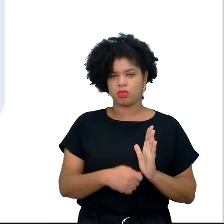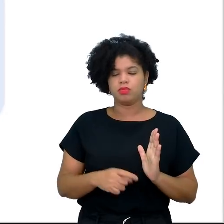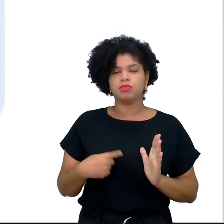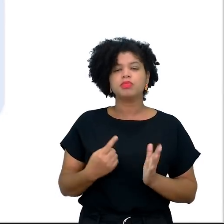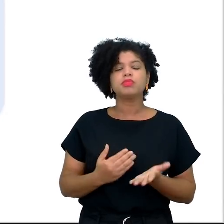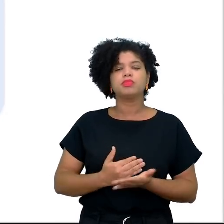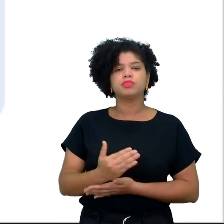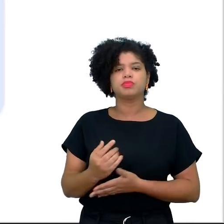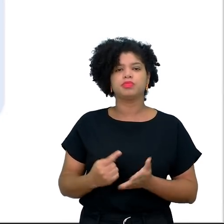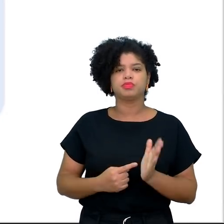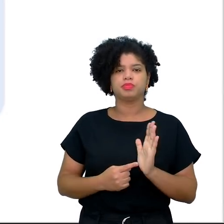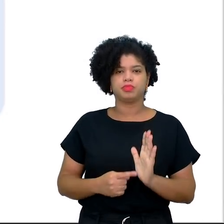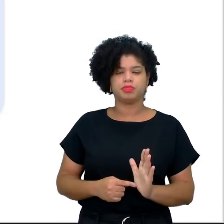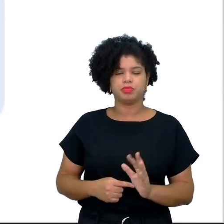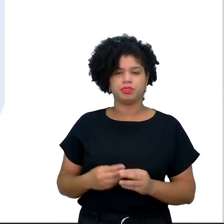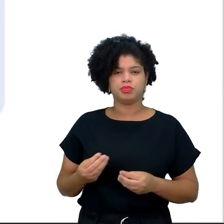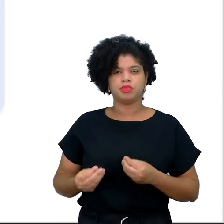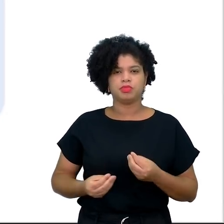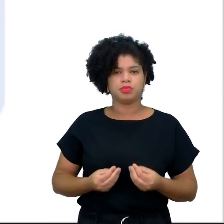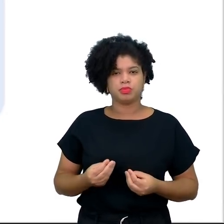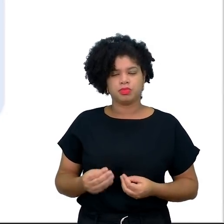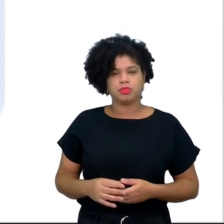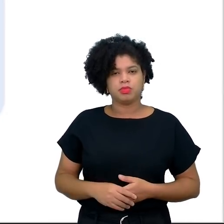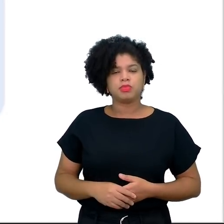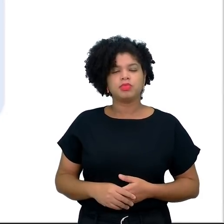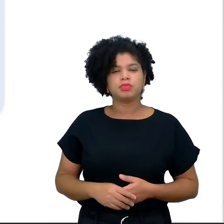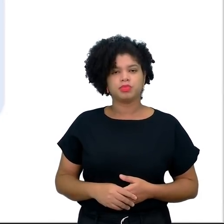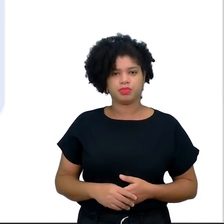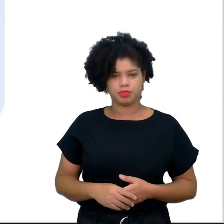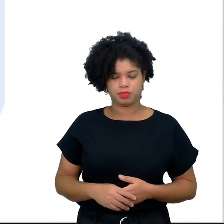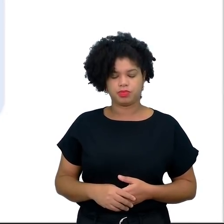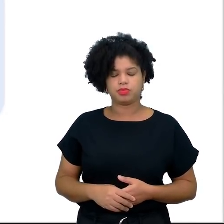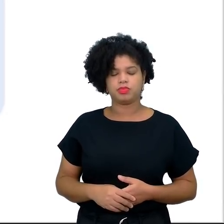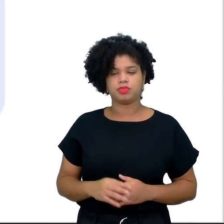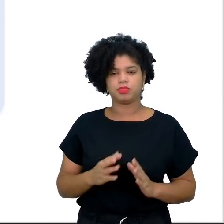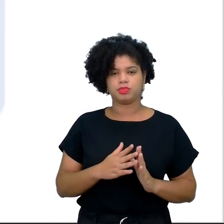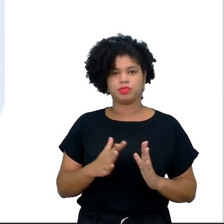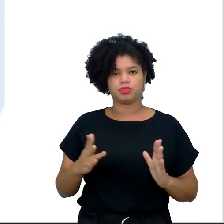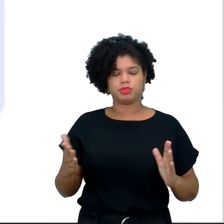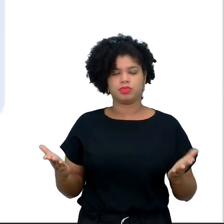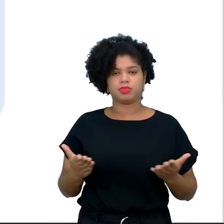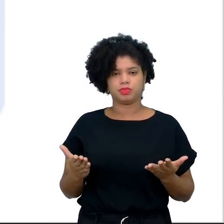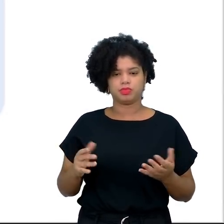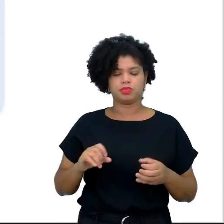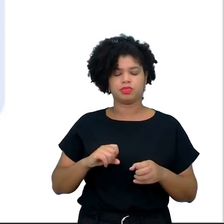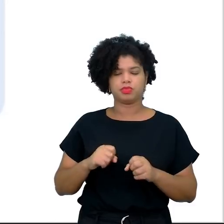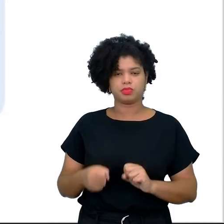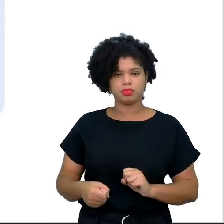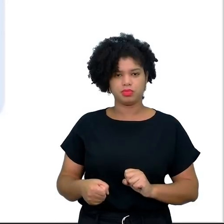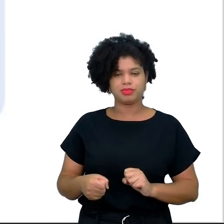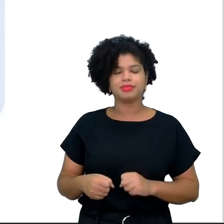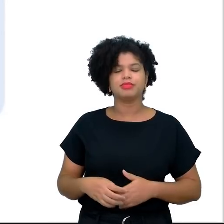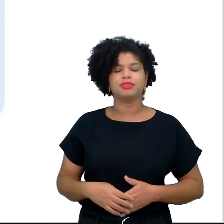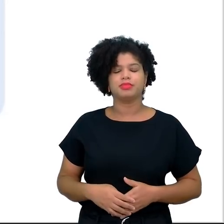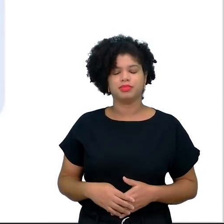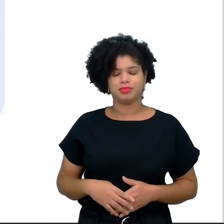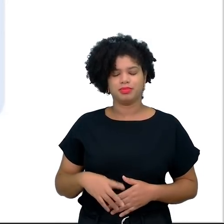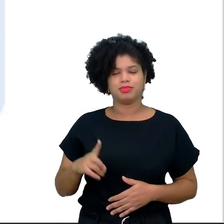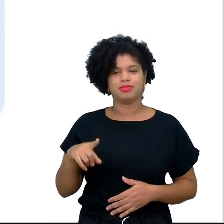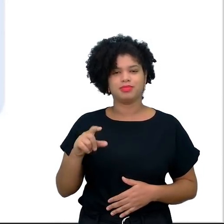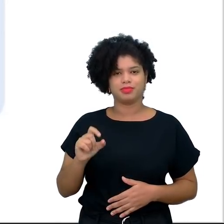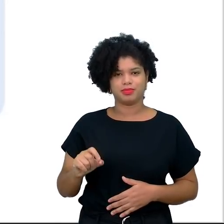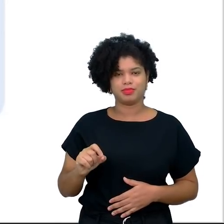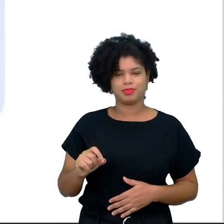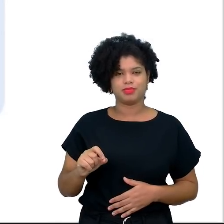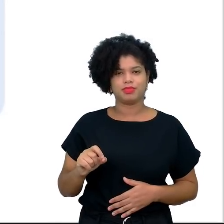apresentando um breve percurso que a gente vai percorrer nessa nossa formação de hoje, que a